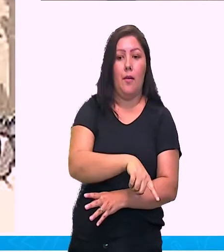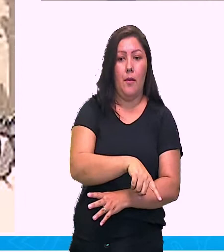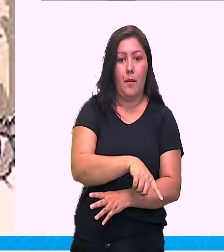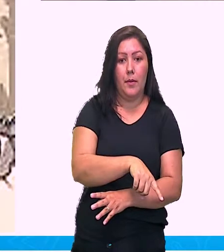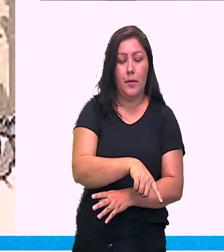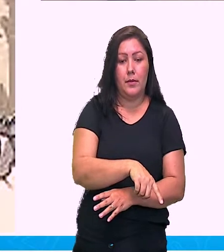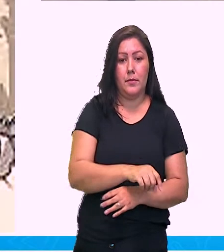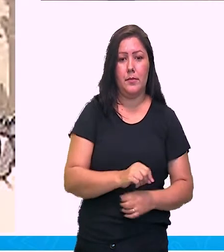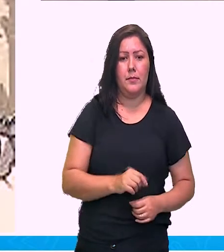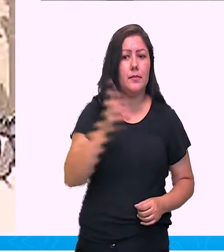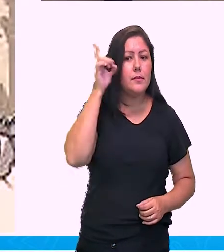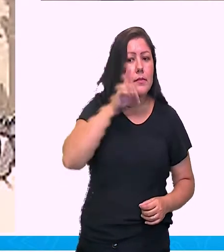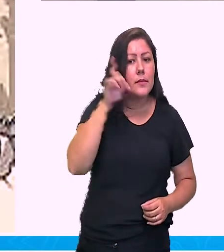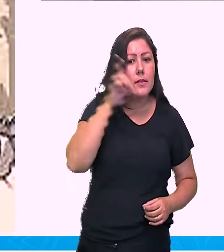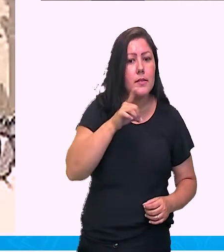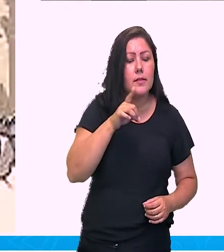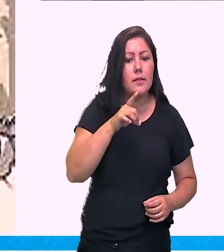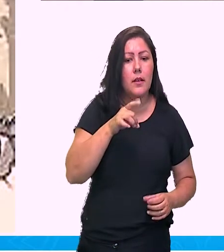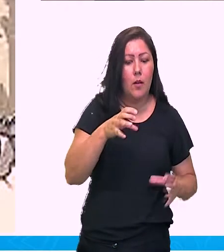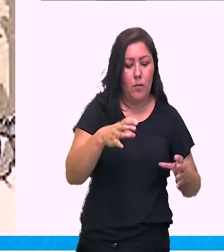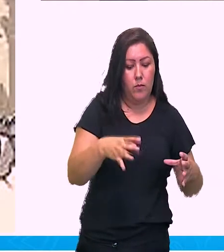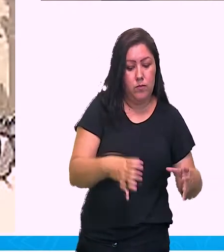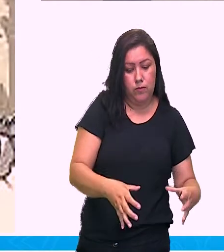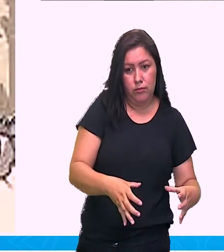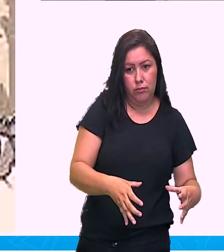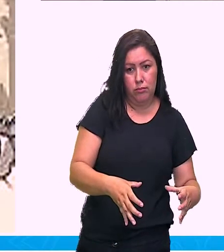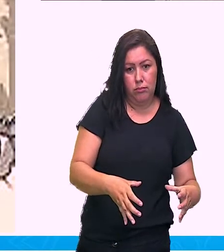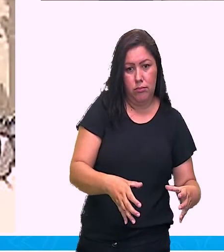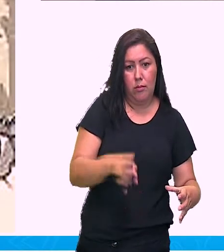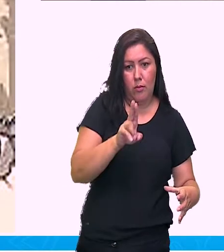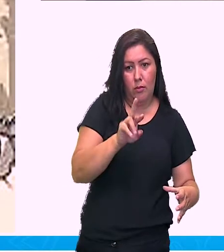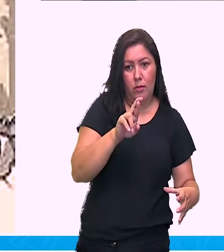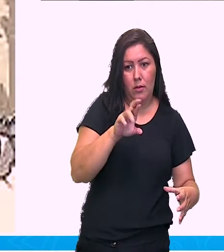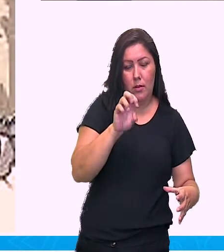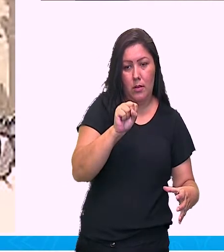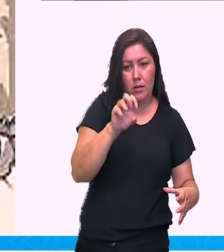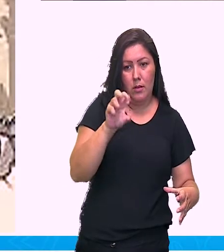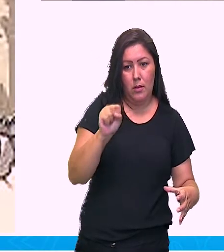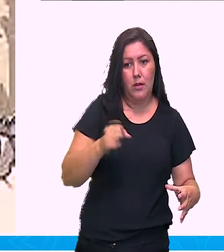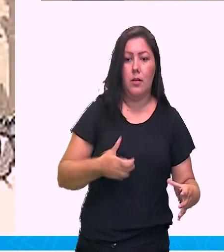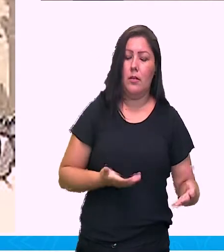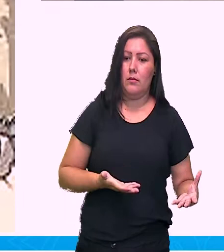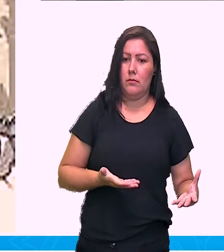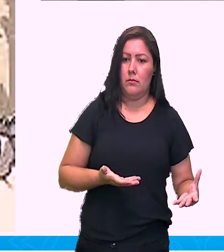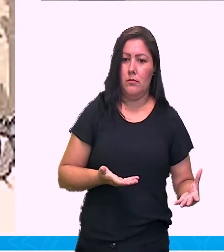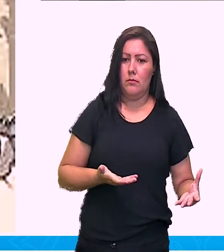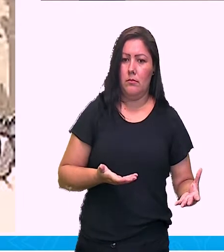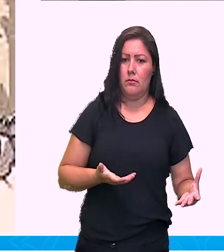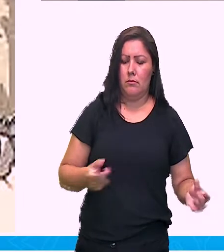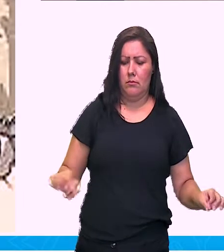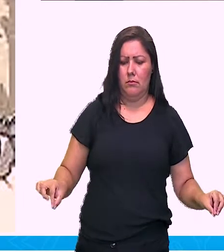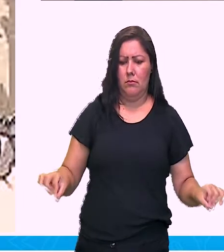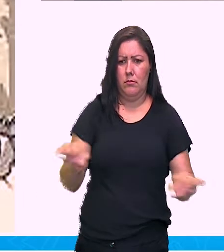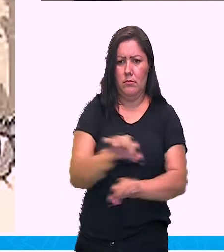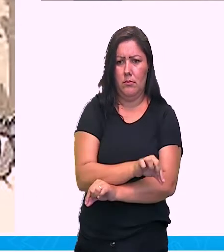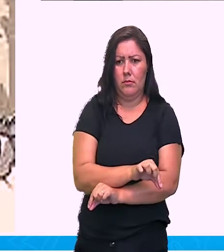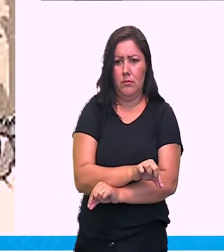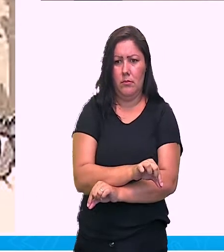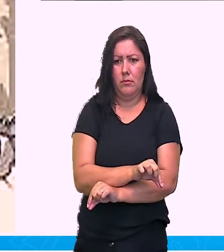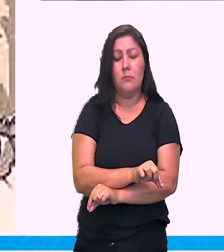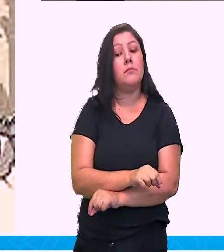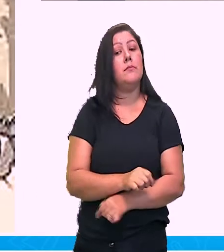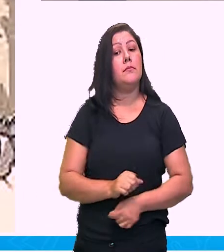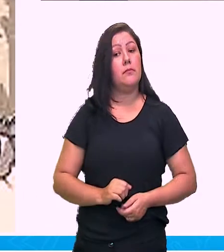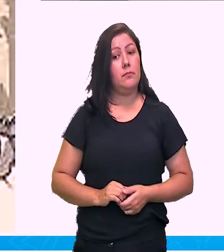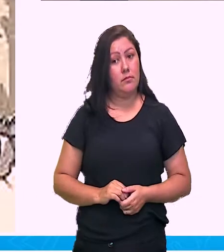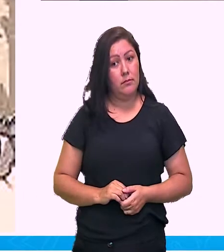aqui é a União das Repúblicas Socialistas Soviéticas.